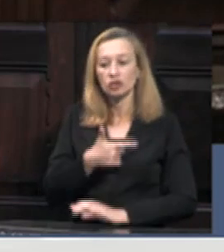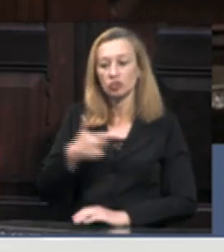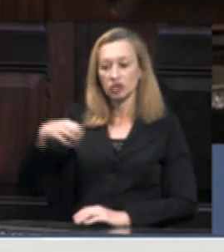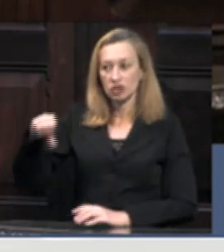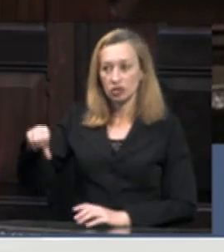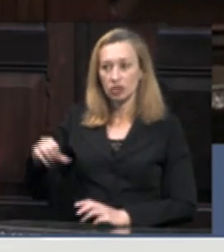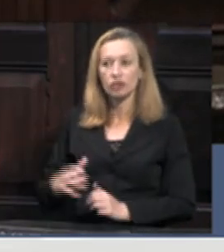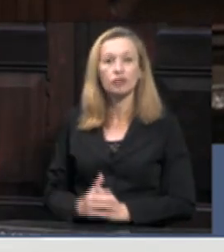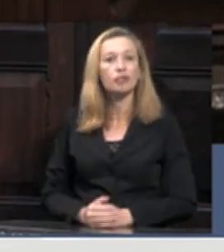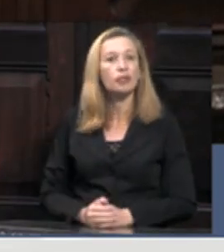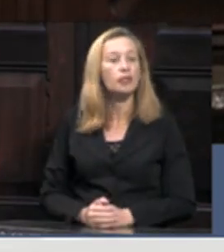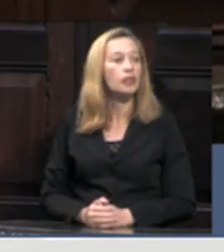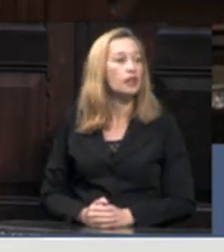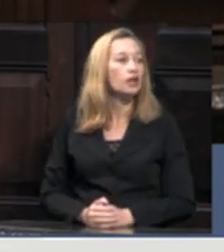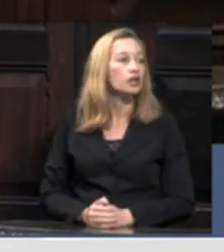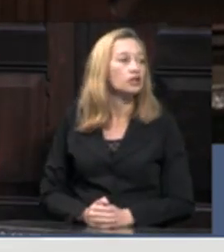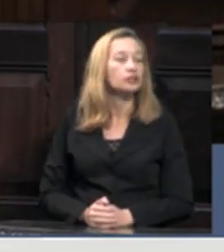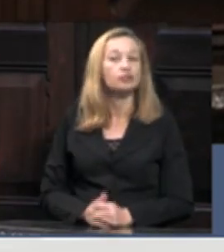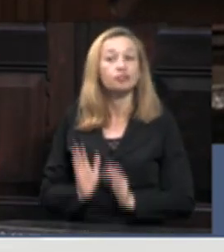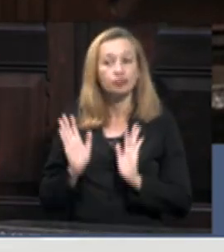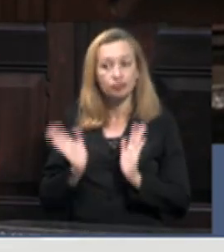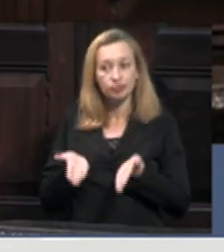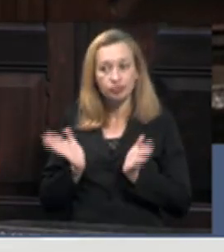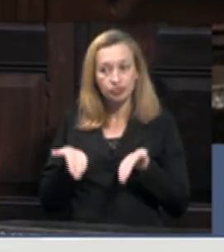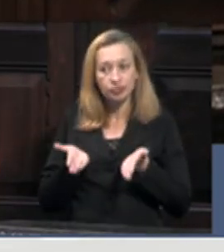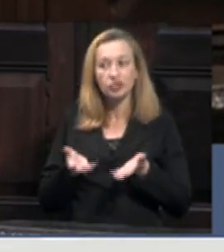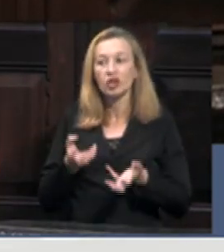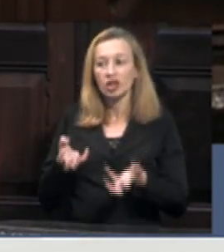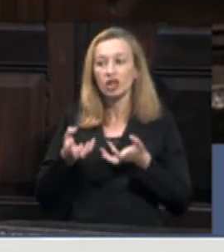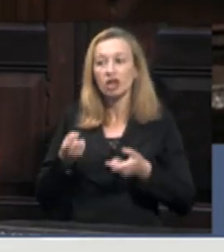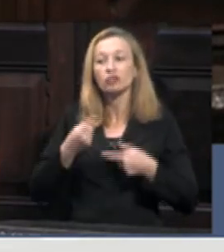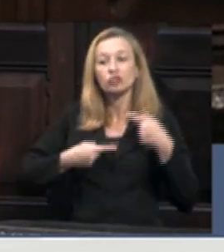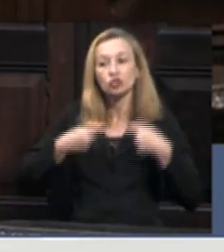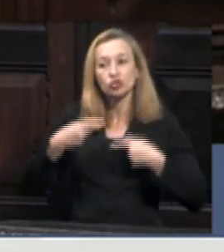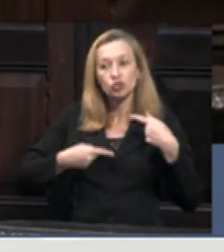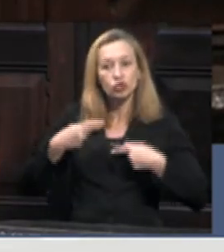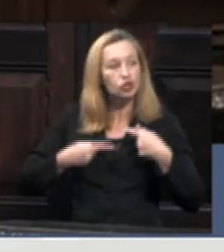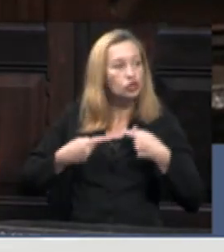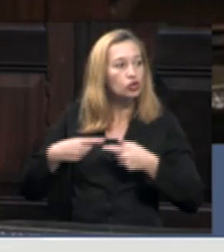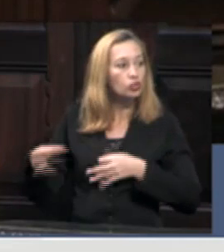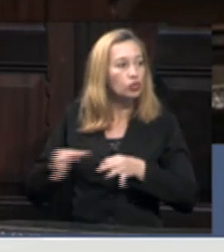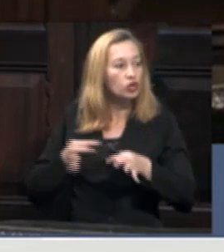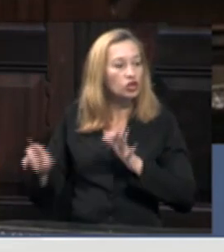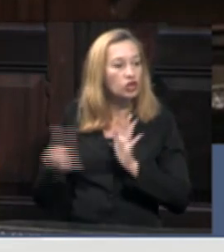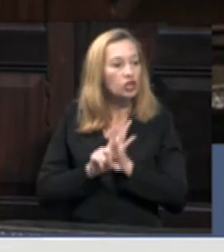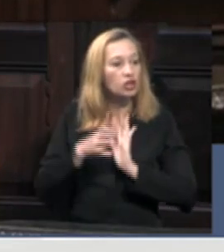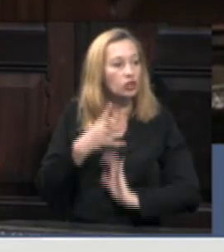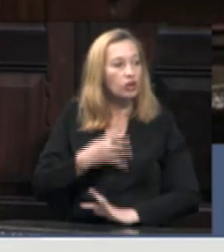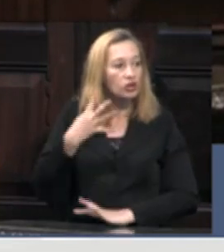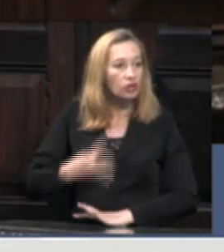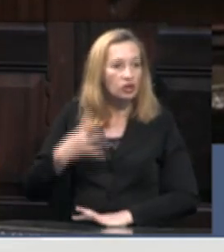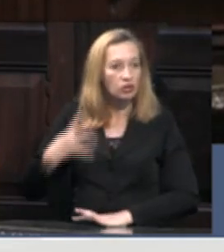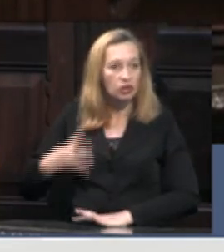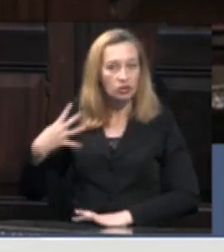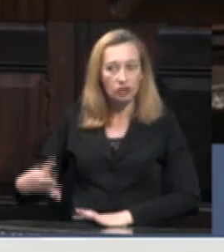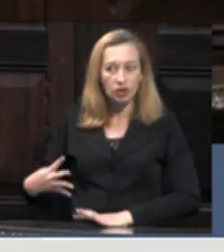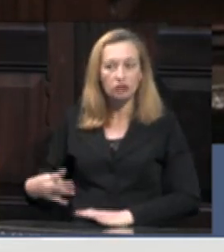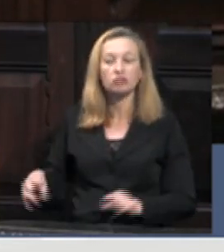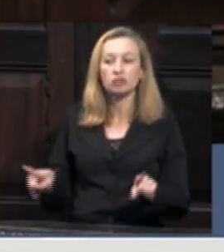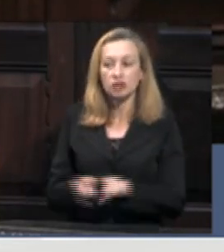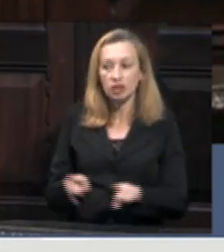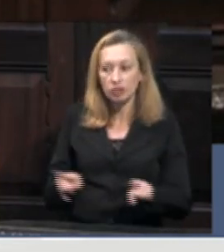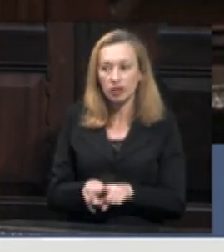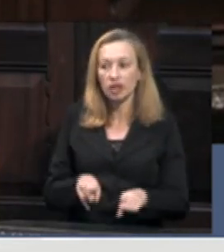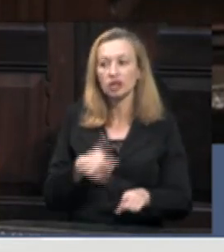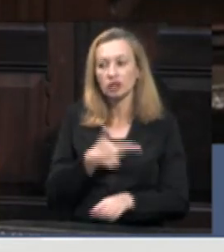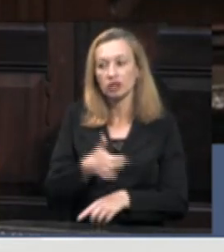2019. E hoje quero discutir o projeto de lei 4444, também de